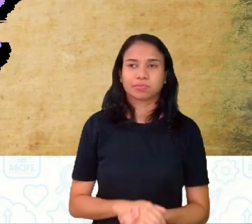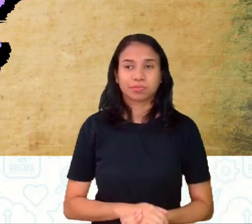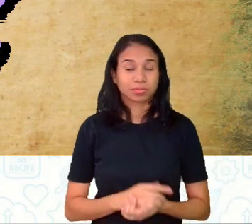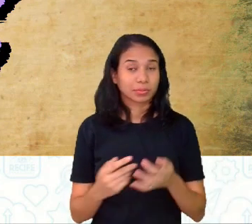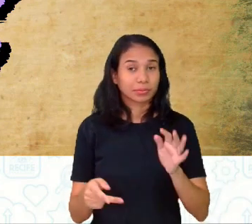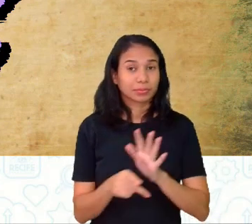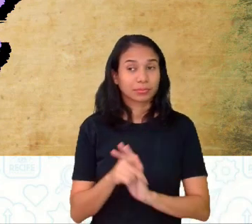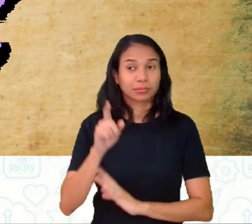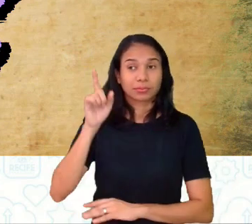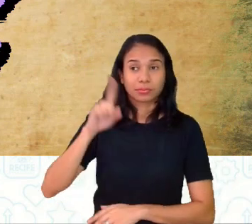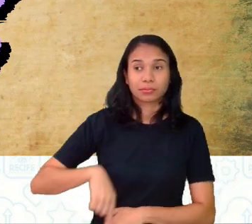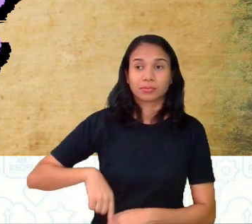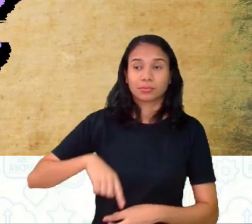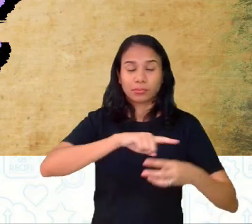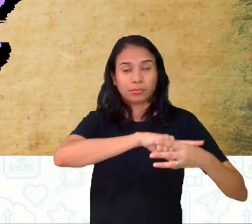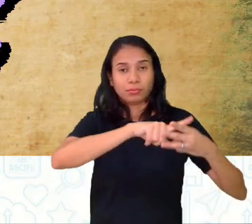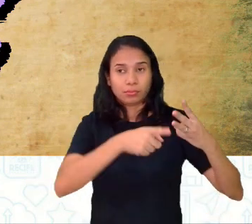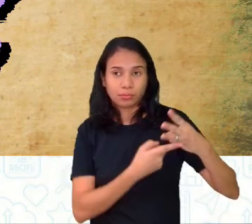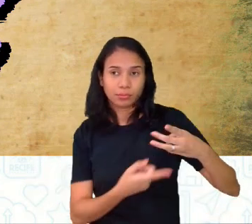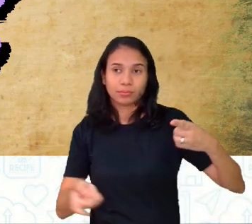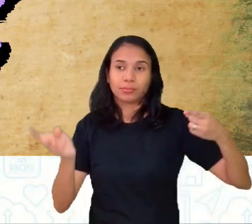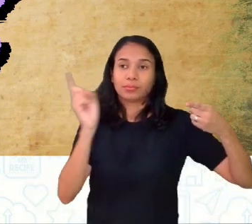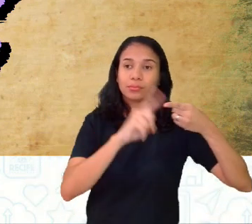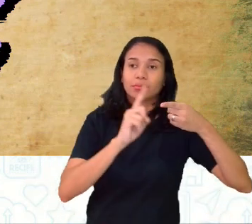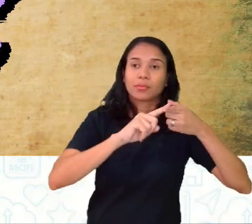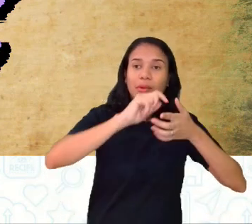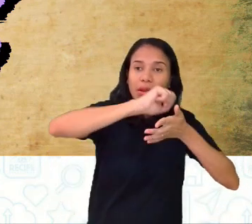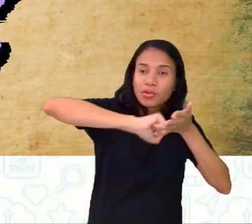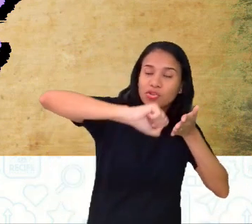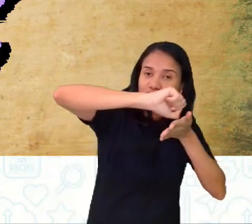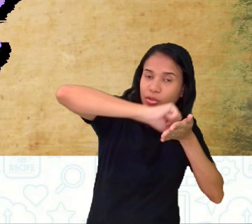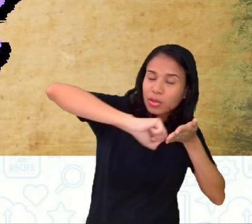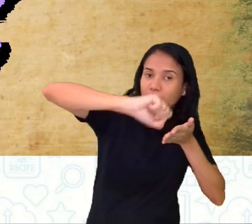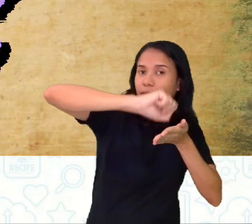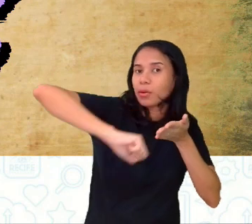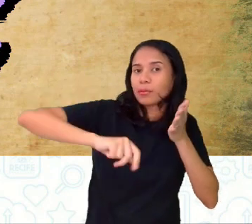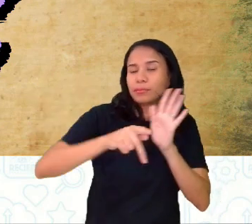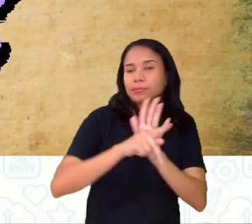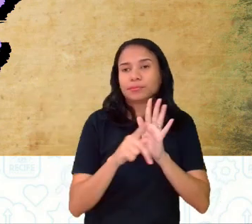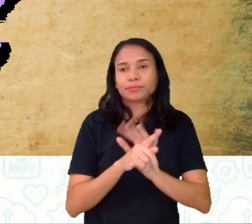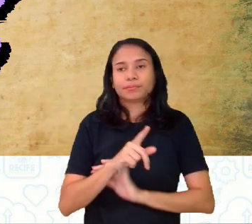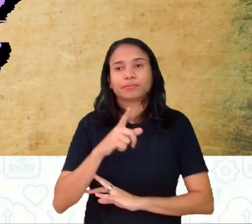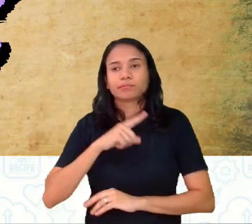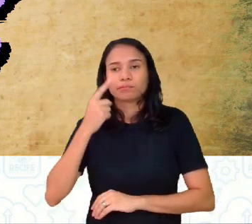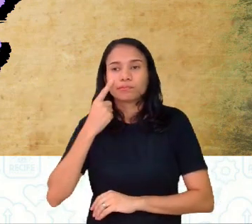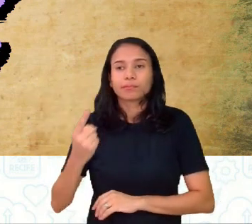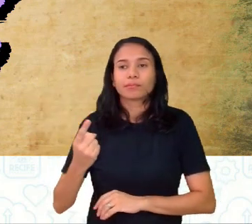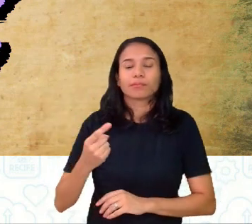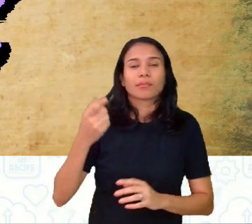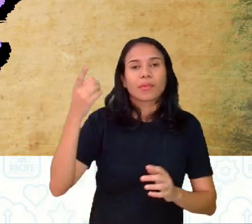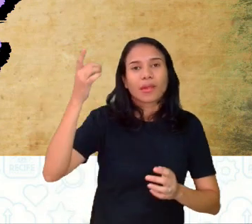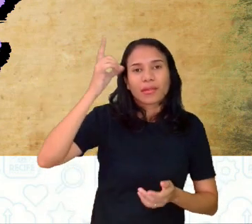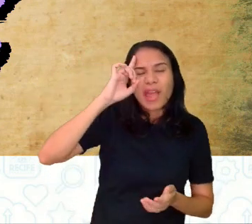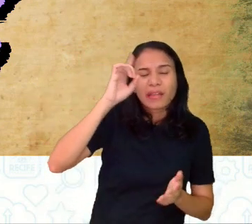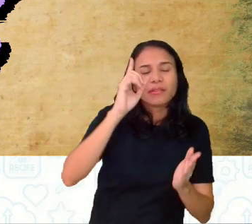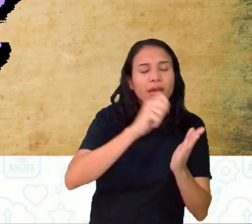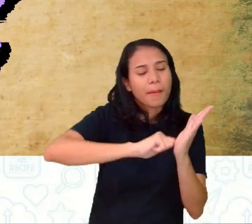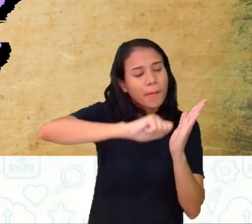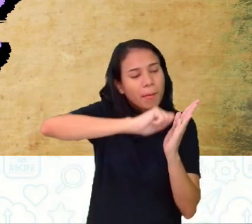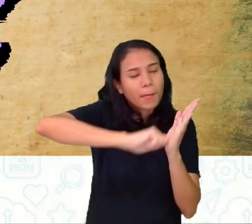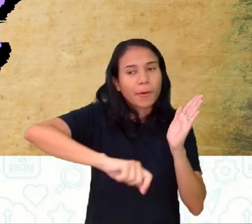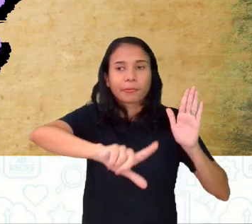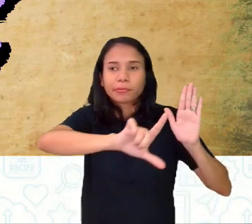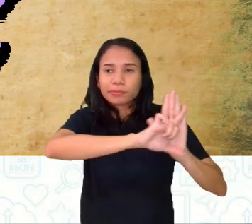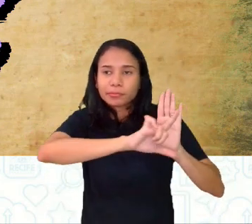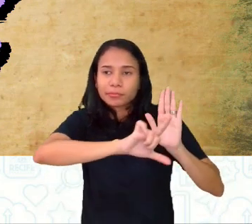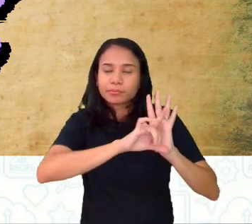As fontes históricas são as escritas, são as cédulas de identidade, diários, leis, né?